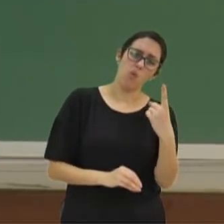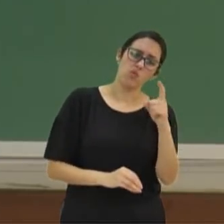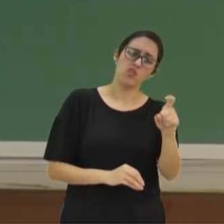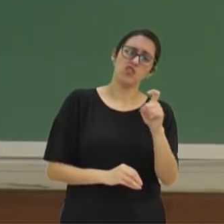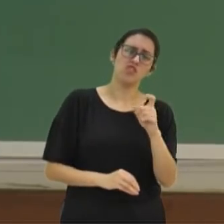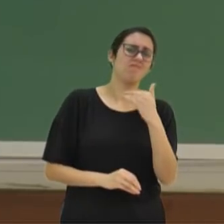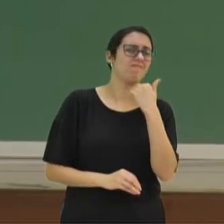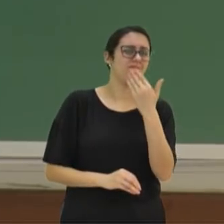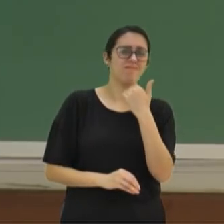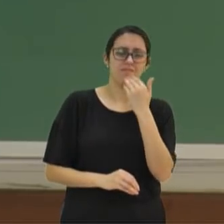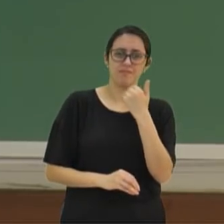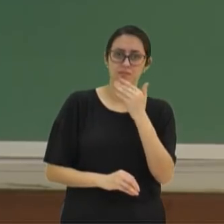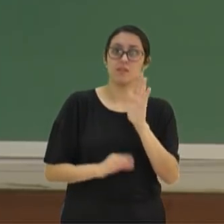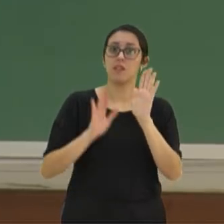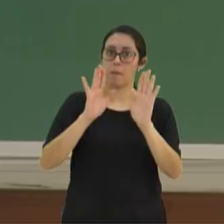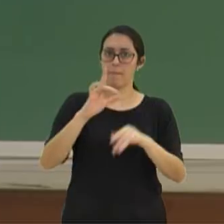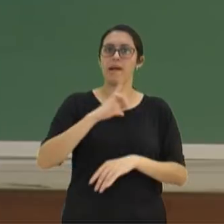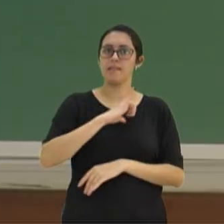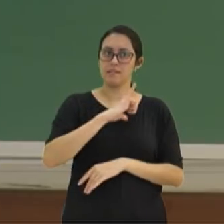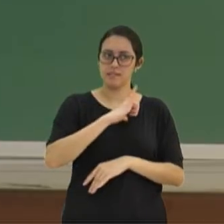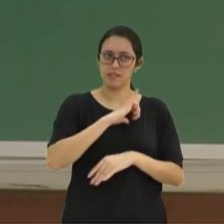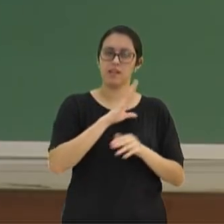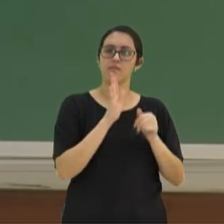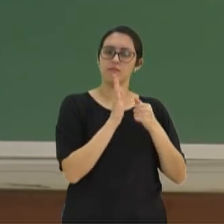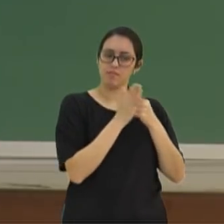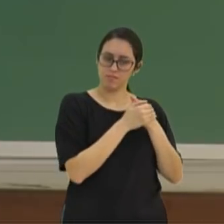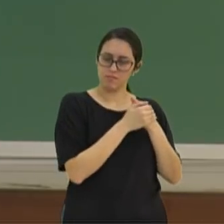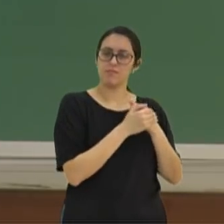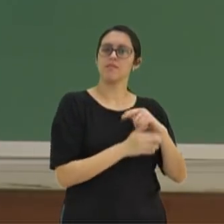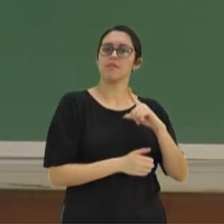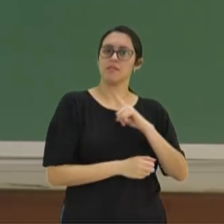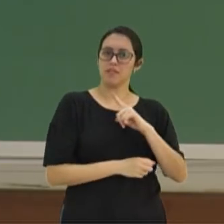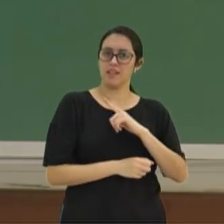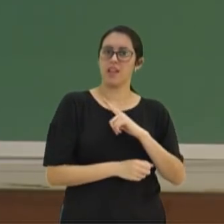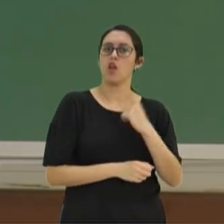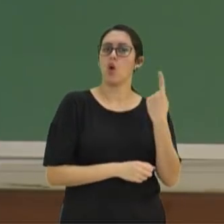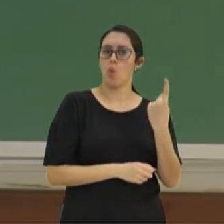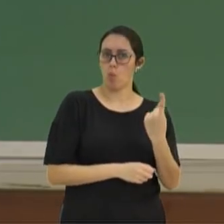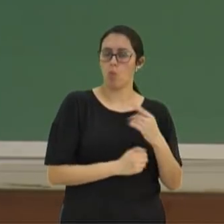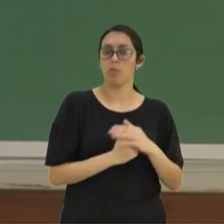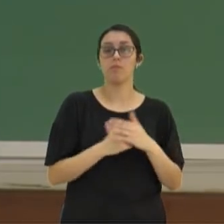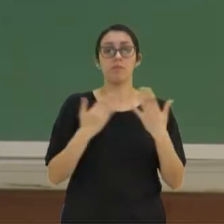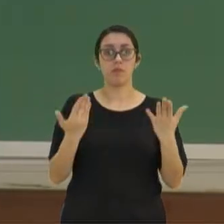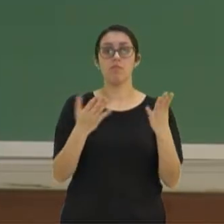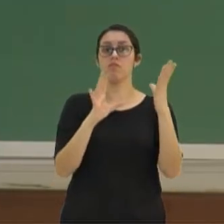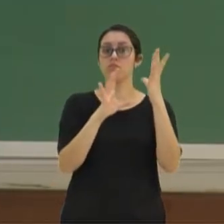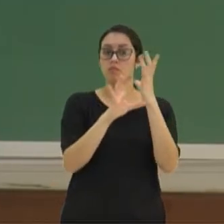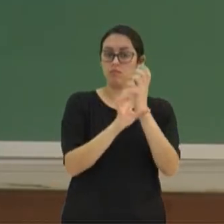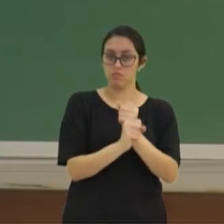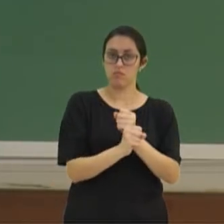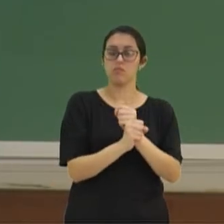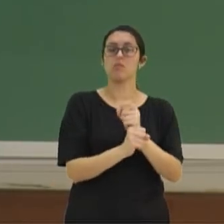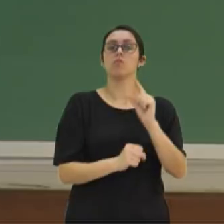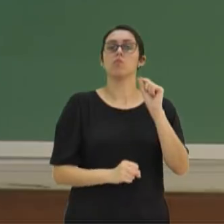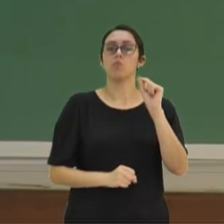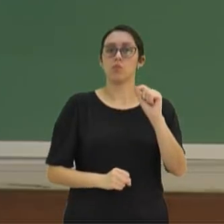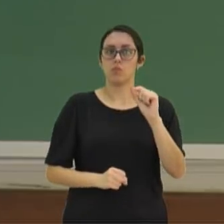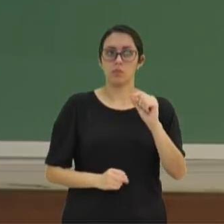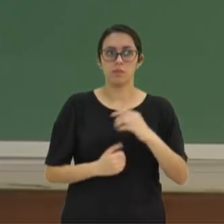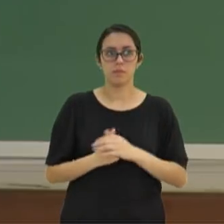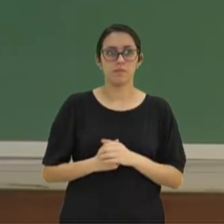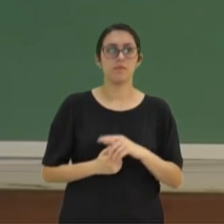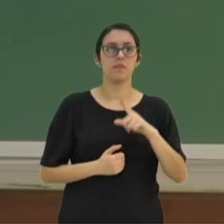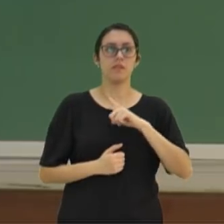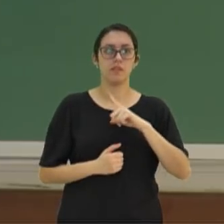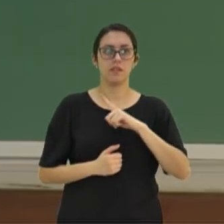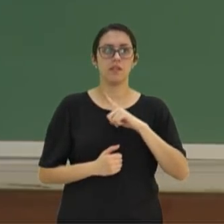16. Mas ele está aqui sim. Mantém o princípio de equivalência. Fazendo essa conta, né, eu dividi 60 por 16,